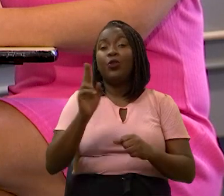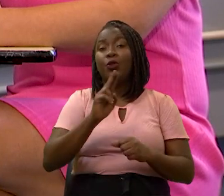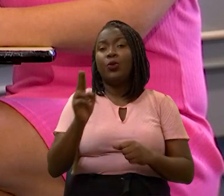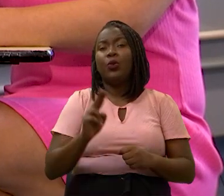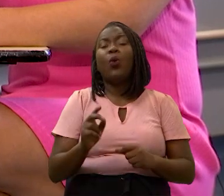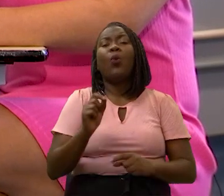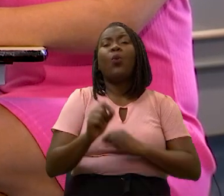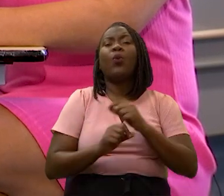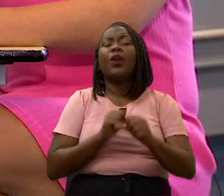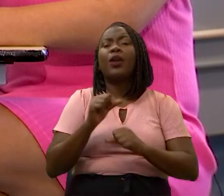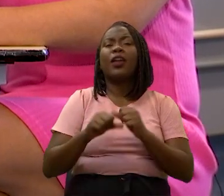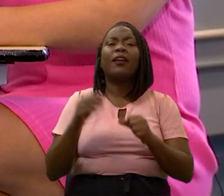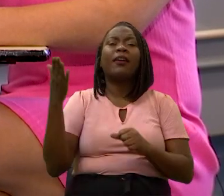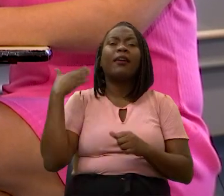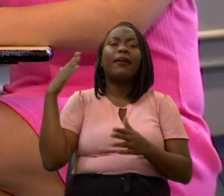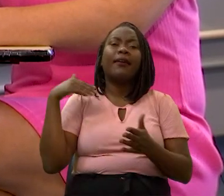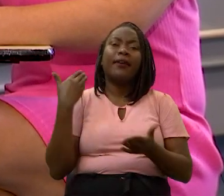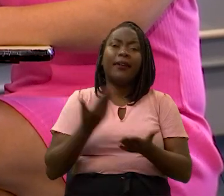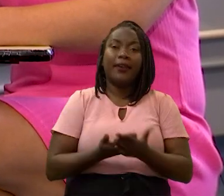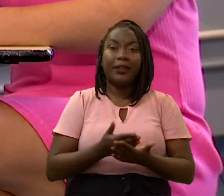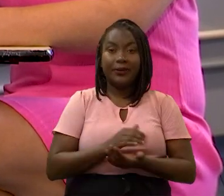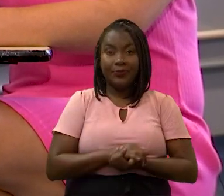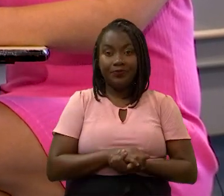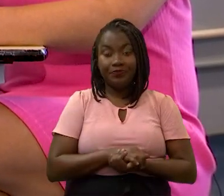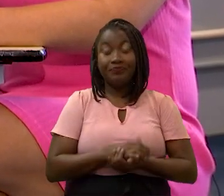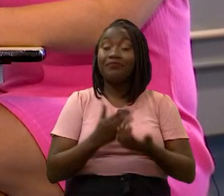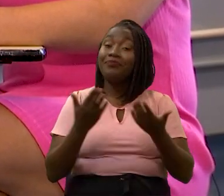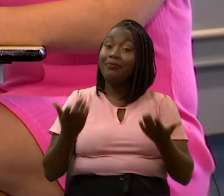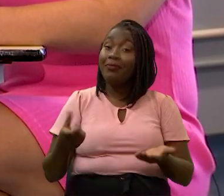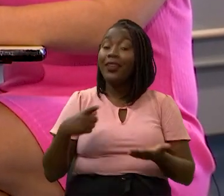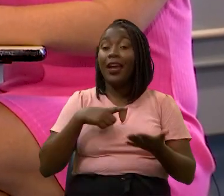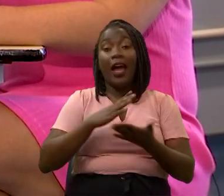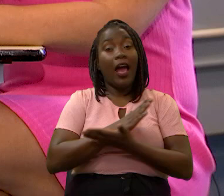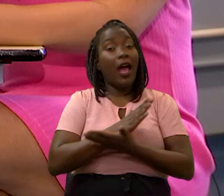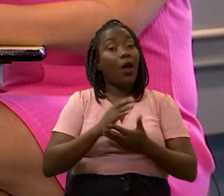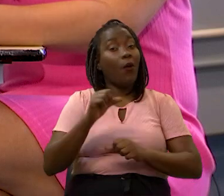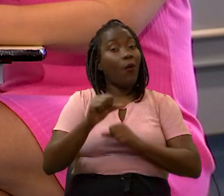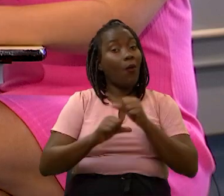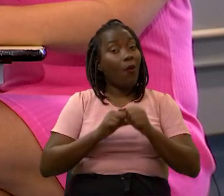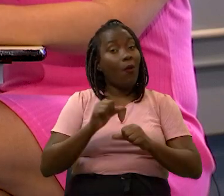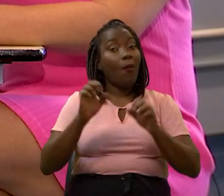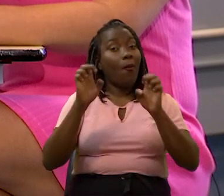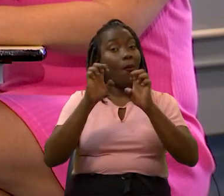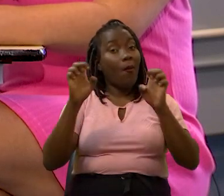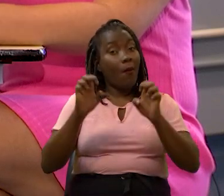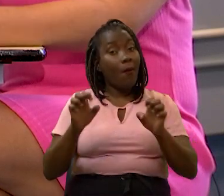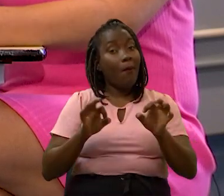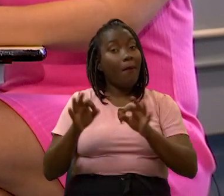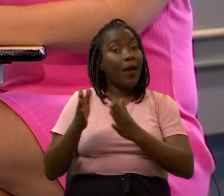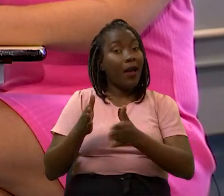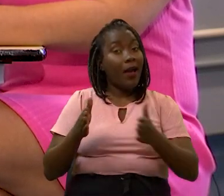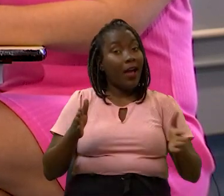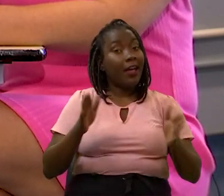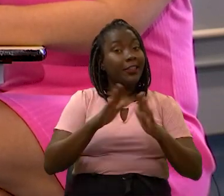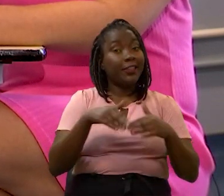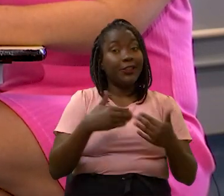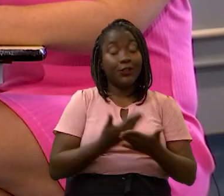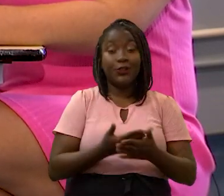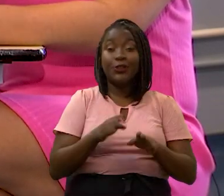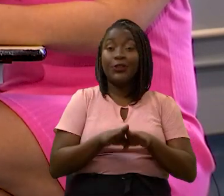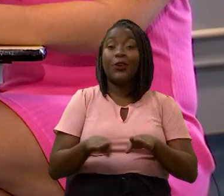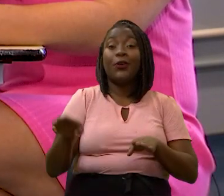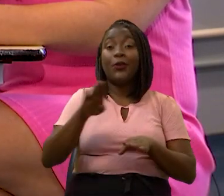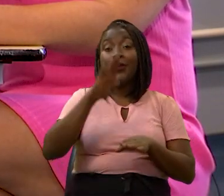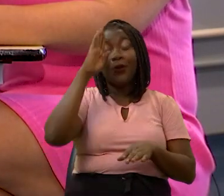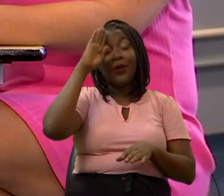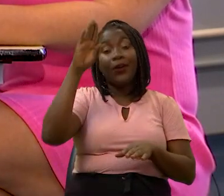mudou daquela época para os dias atuais? A gente teve algumas mudanças na estrutura e na organização da